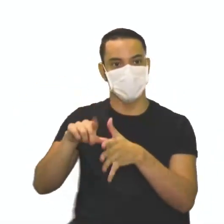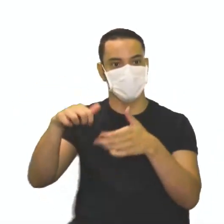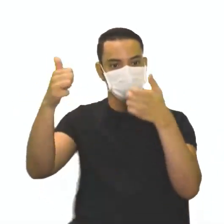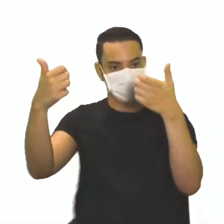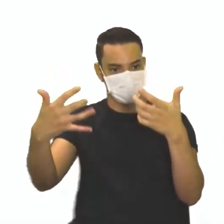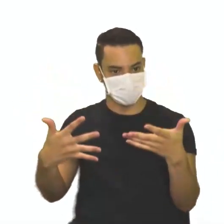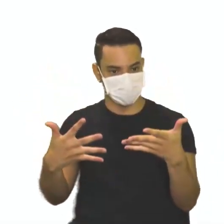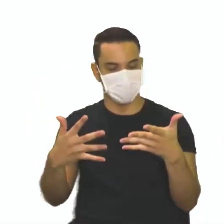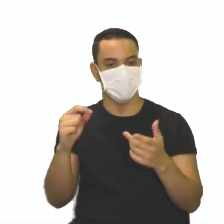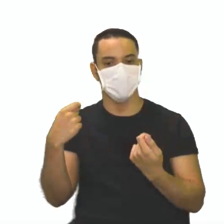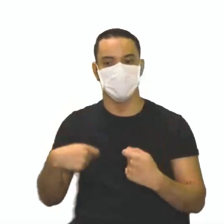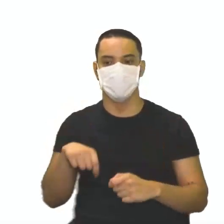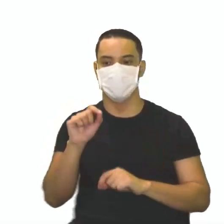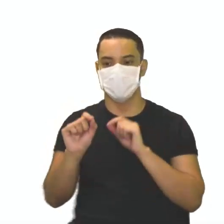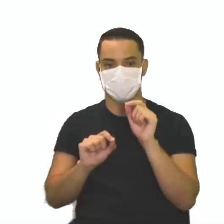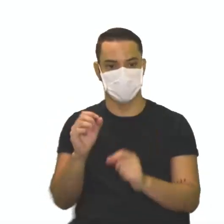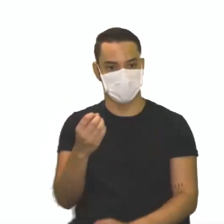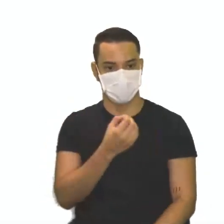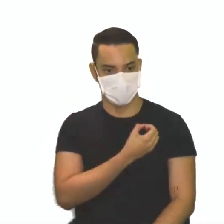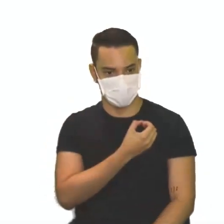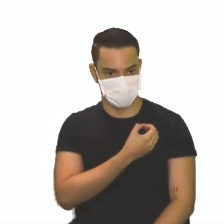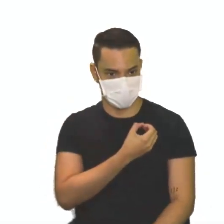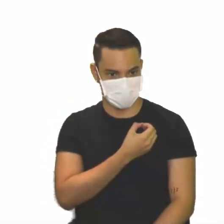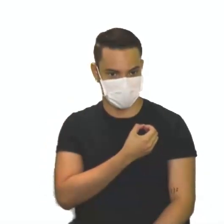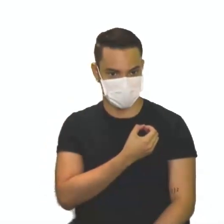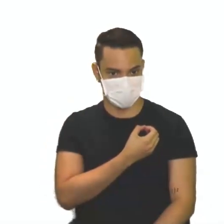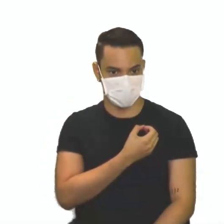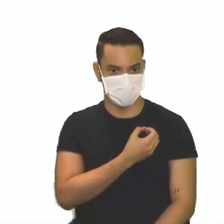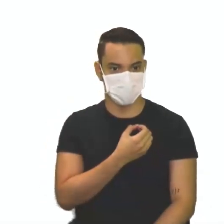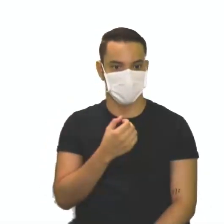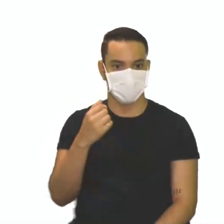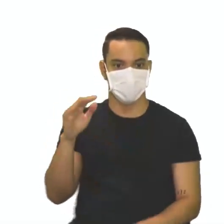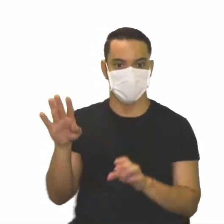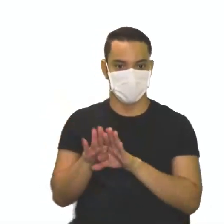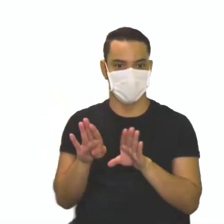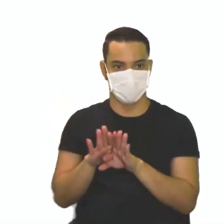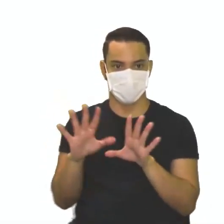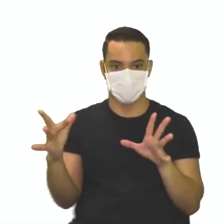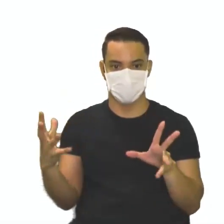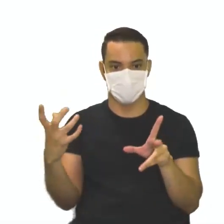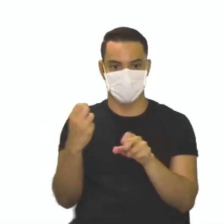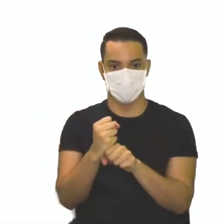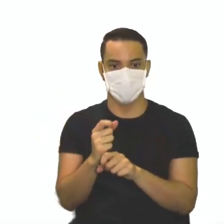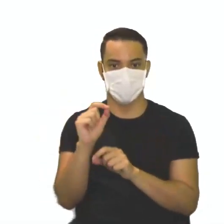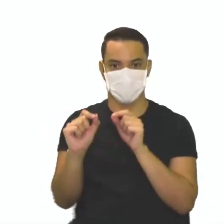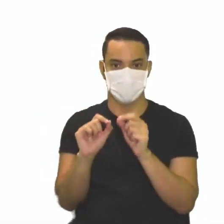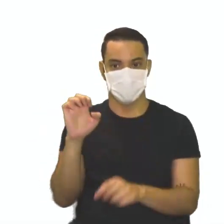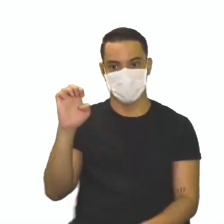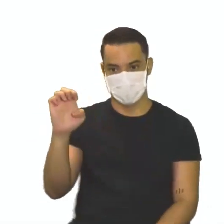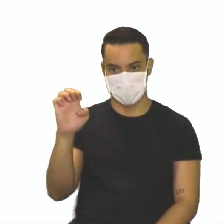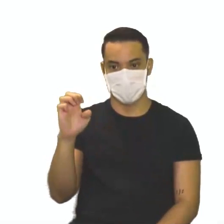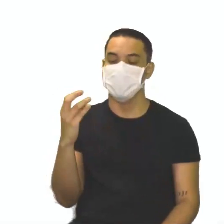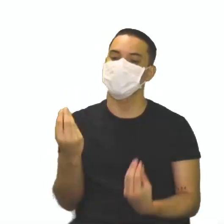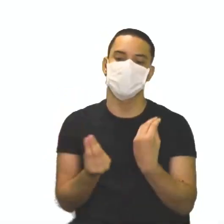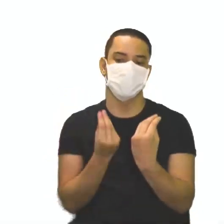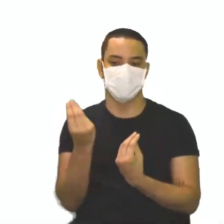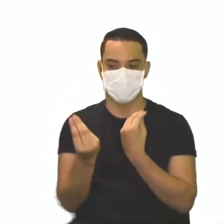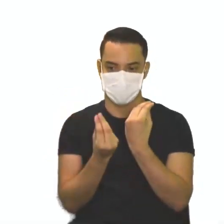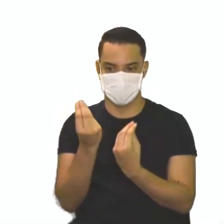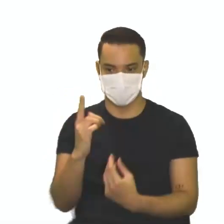vocês, basta pegar o número de elétrons ou de prótons e multiplicar por E. Como é que vamos ter